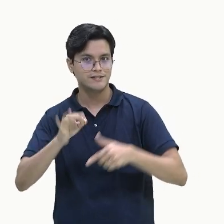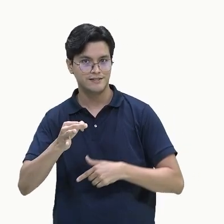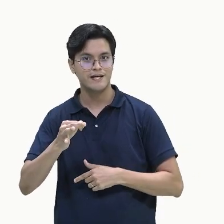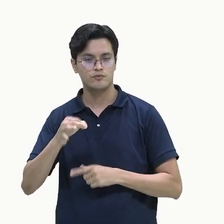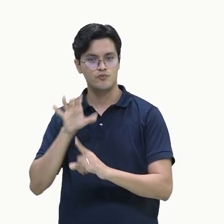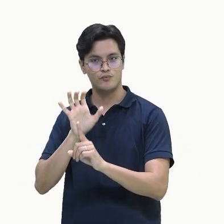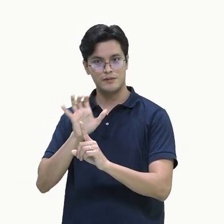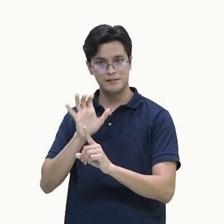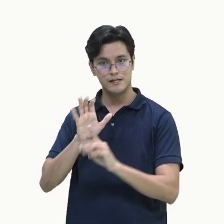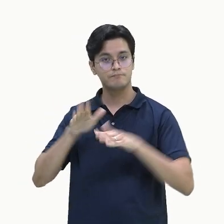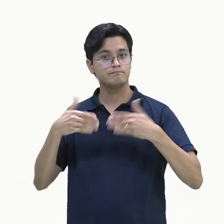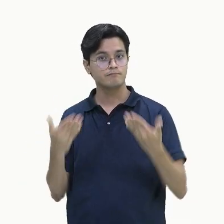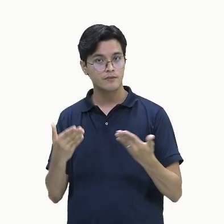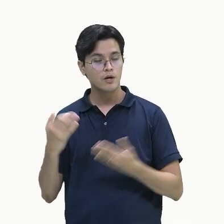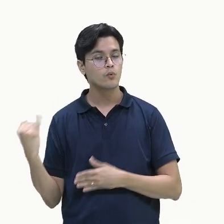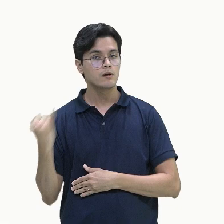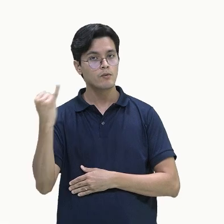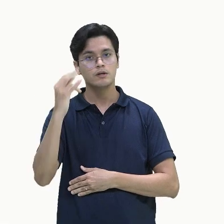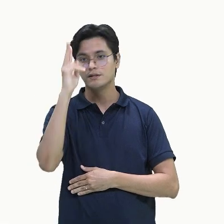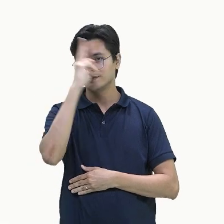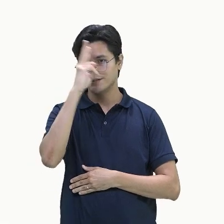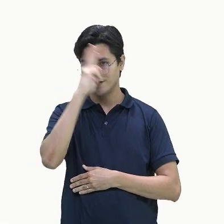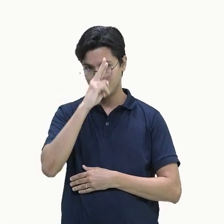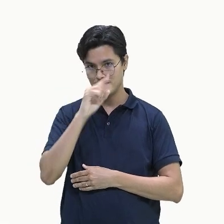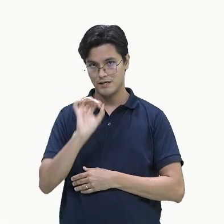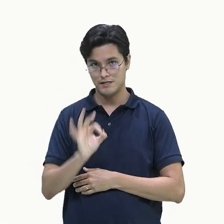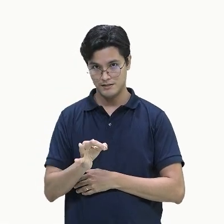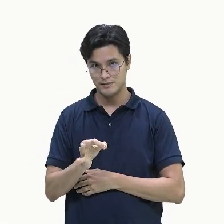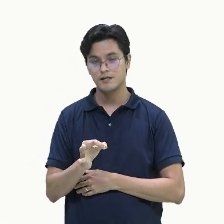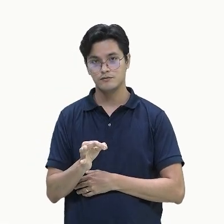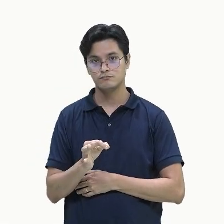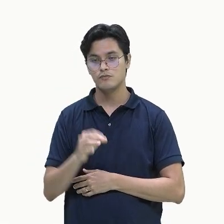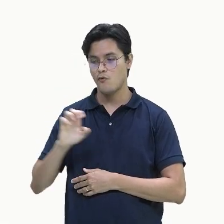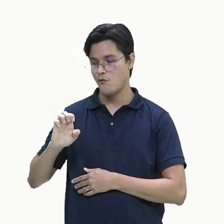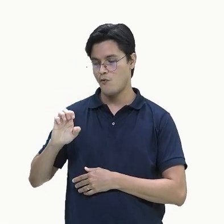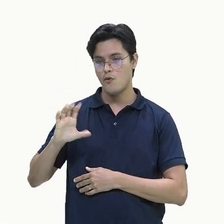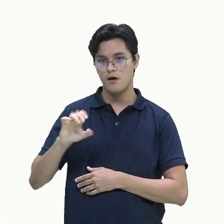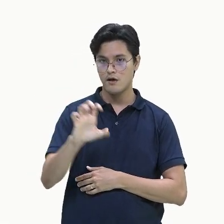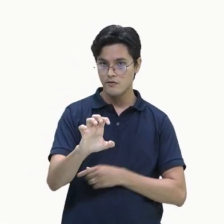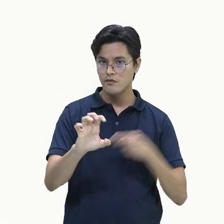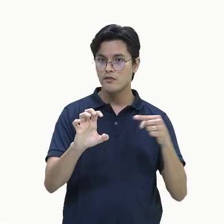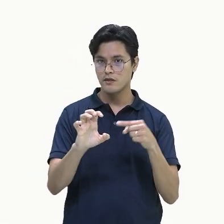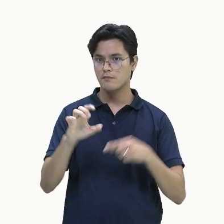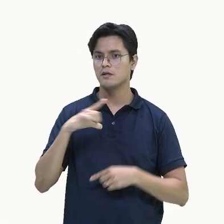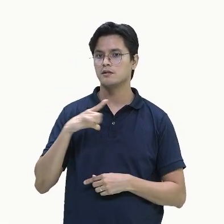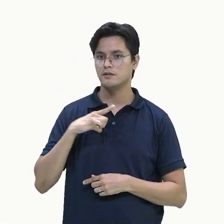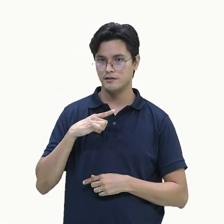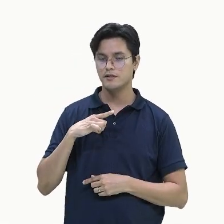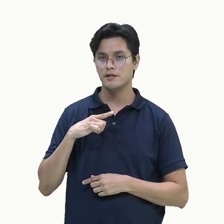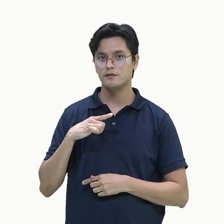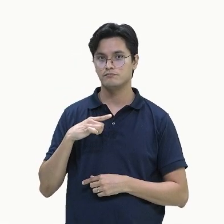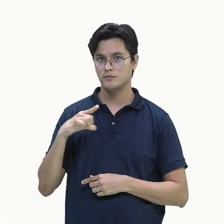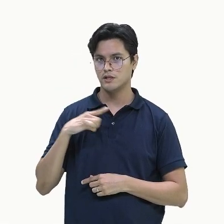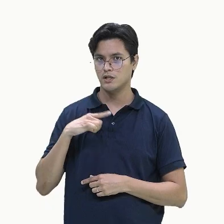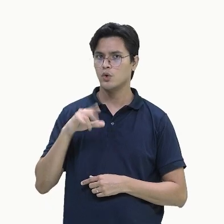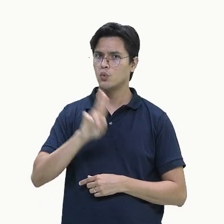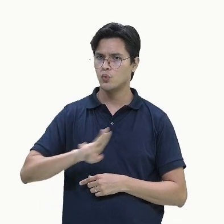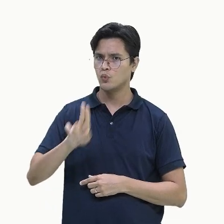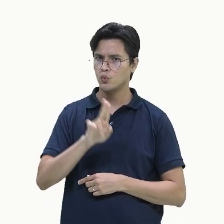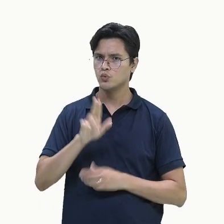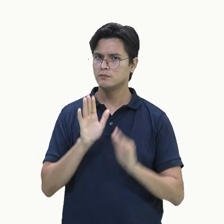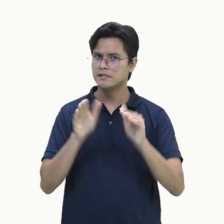você lembrar dessa enzima, tá? Da função dela. E é importante você anotar que